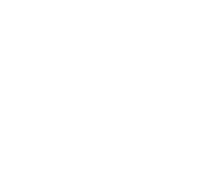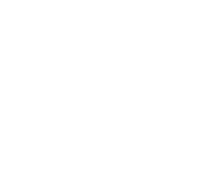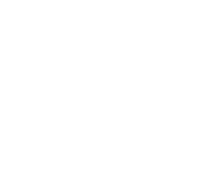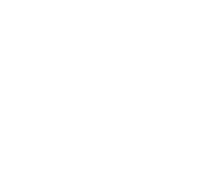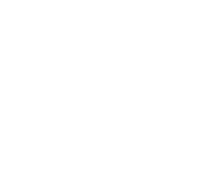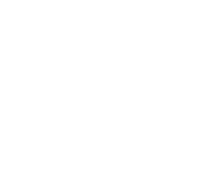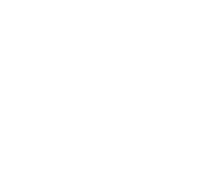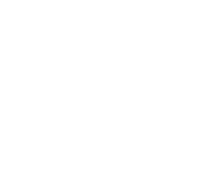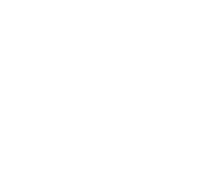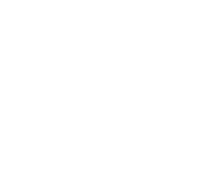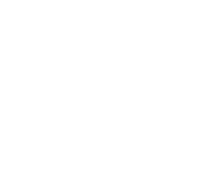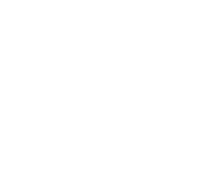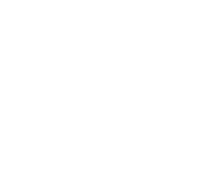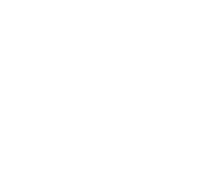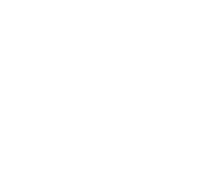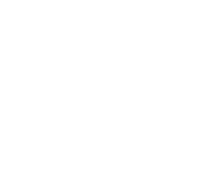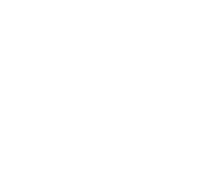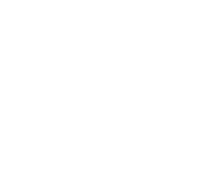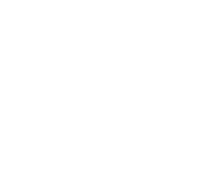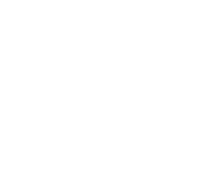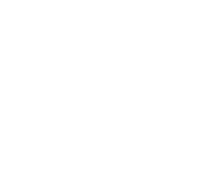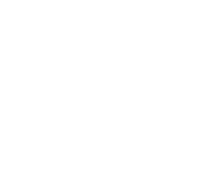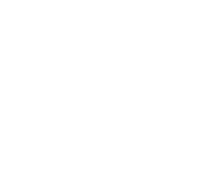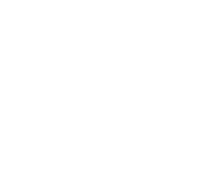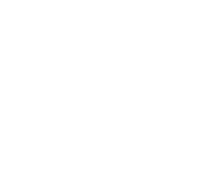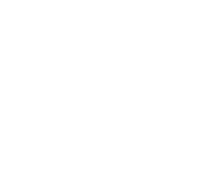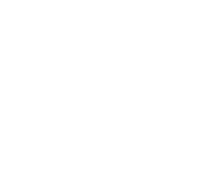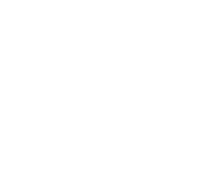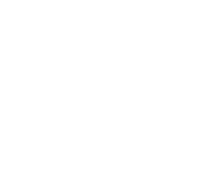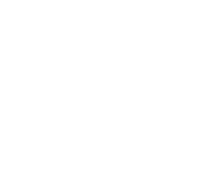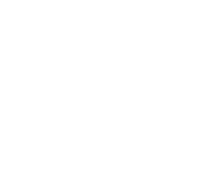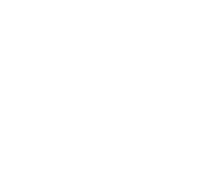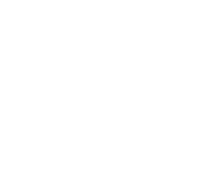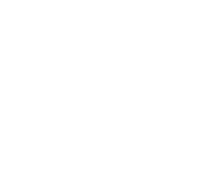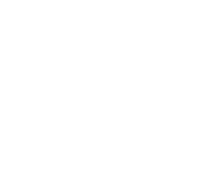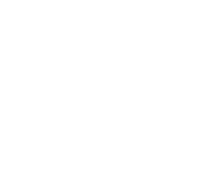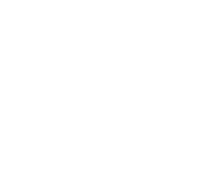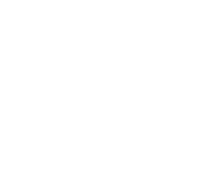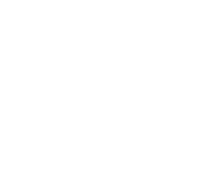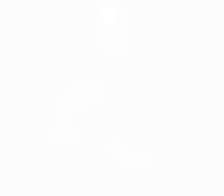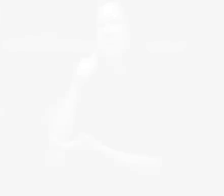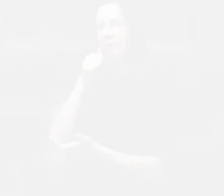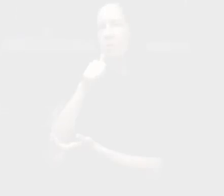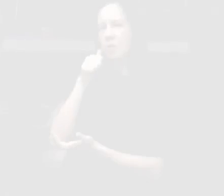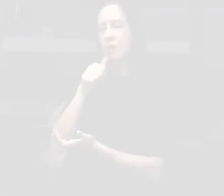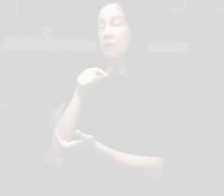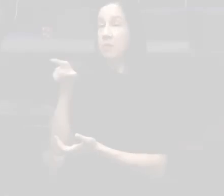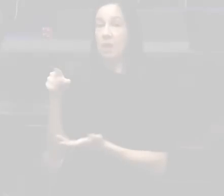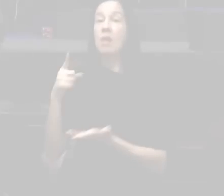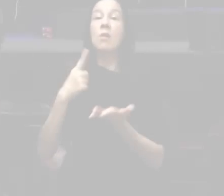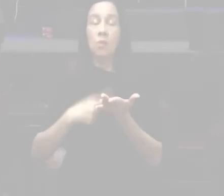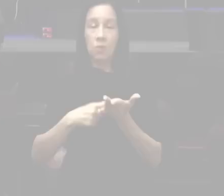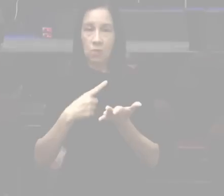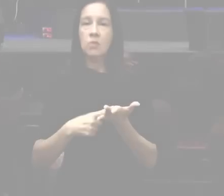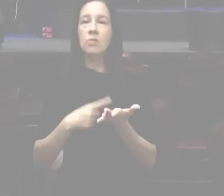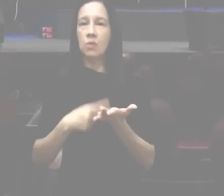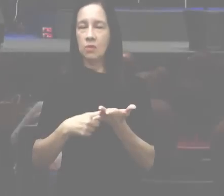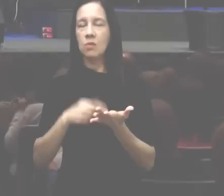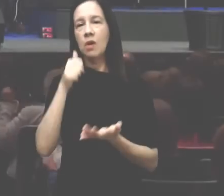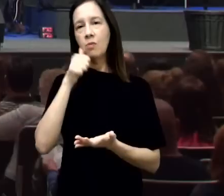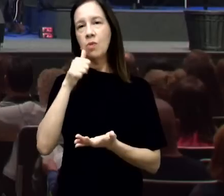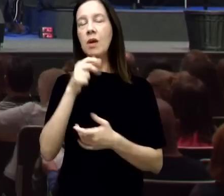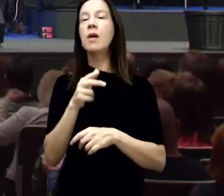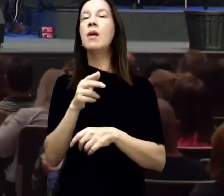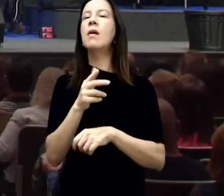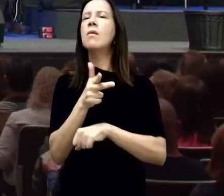vídeo da Valnice Milhomis, falando, vê se você concorda com ela. E é lógico, né? É lógico que eu concordei. E o